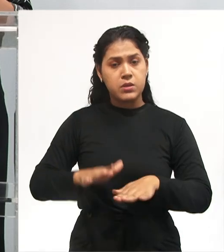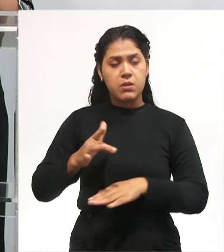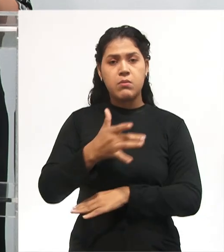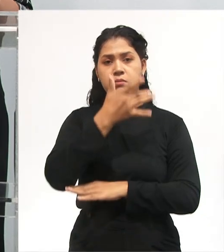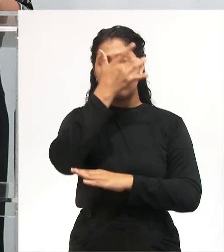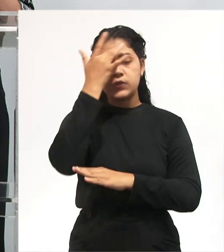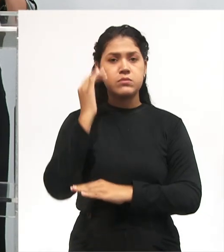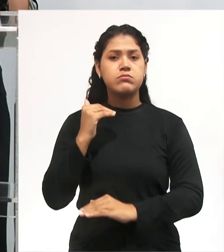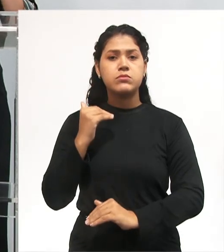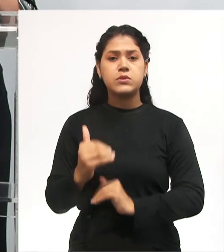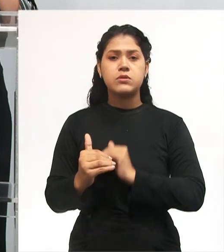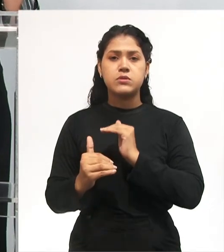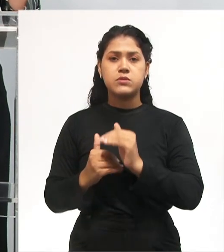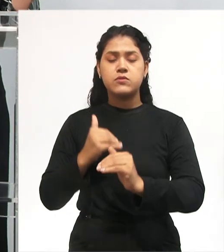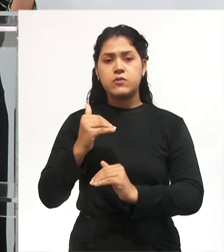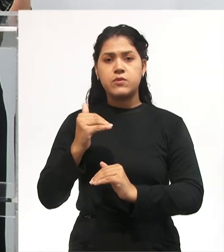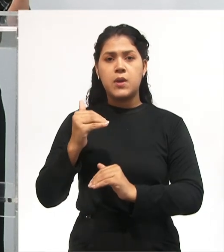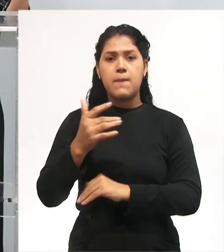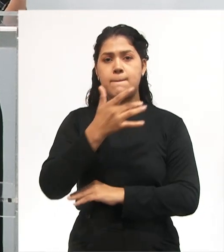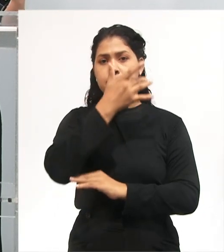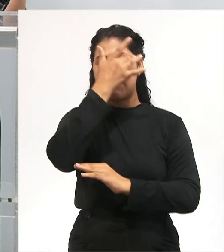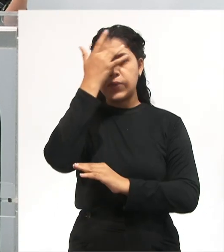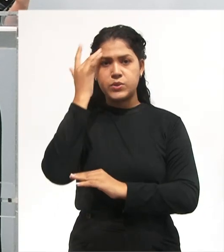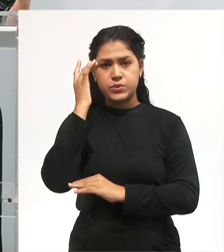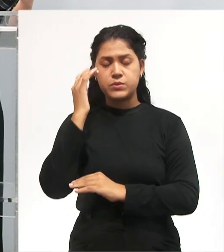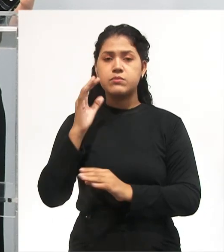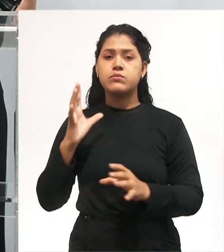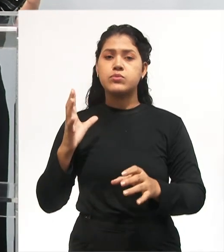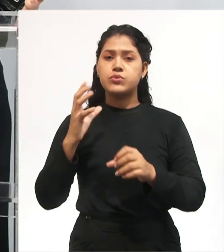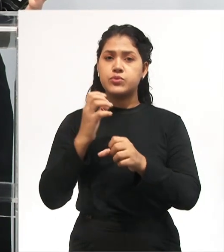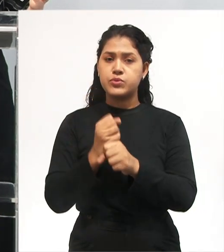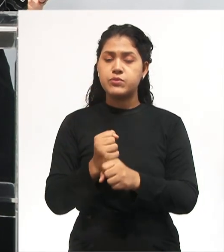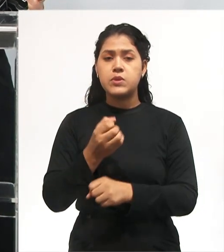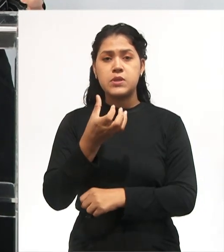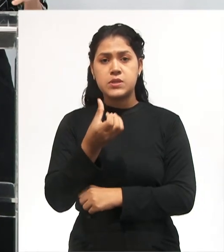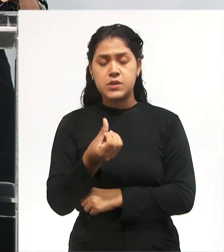pessoas. Com isso, nós fechamos os 6 processos de